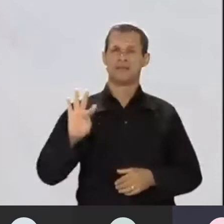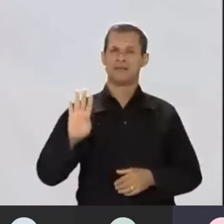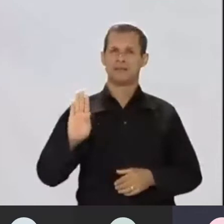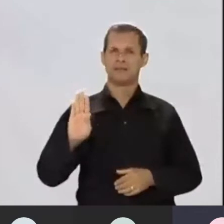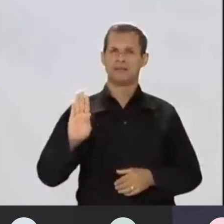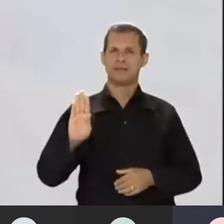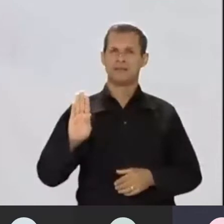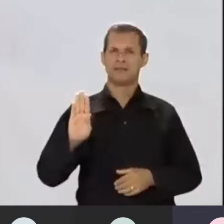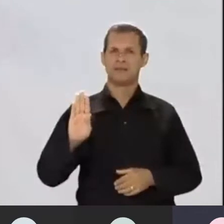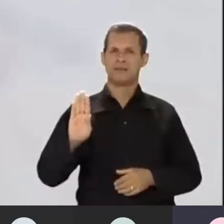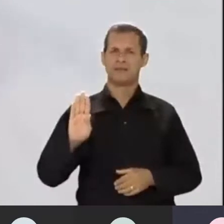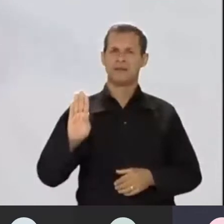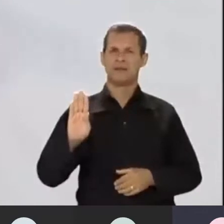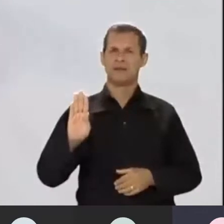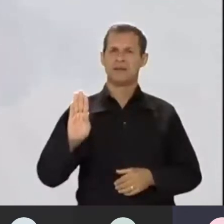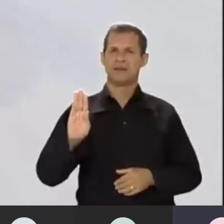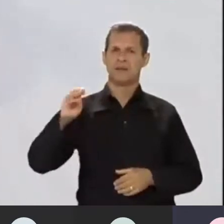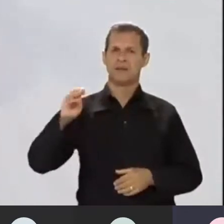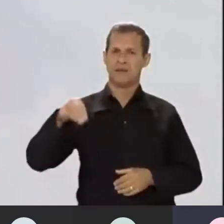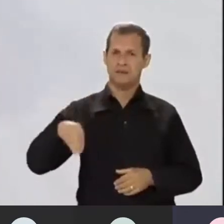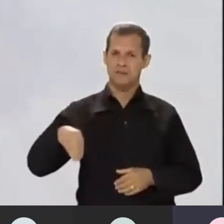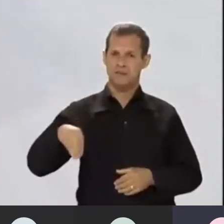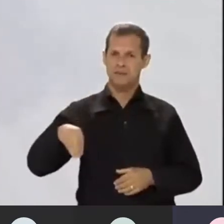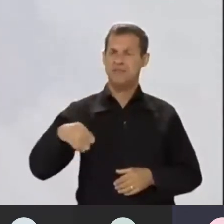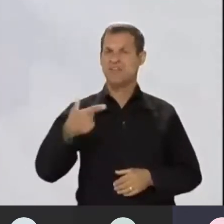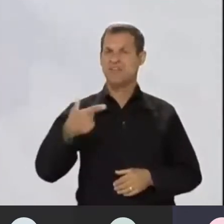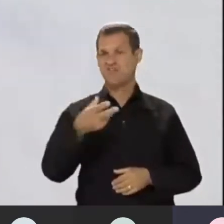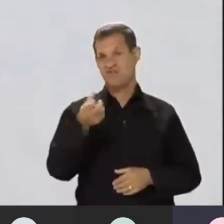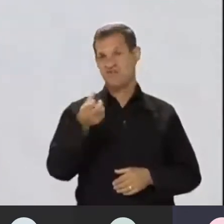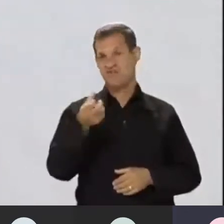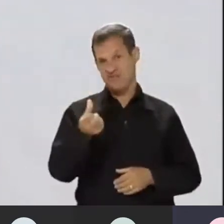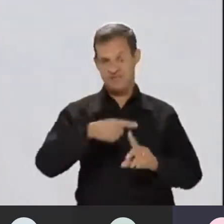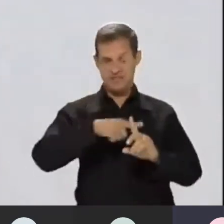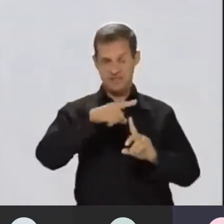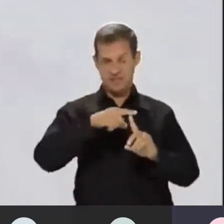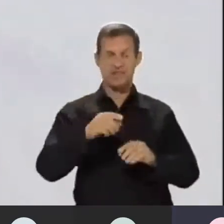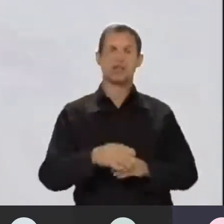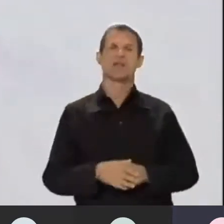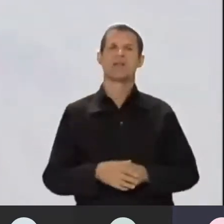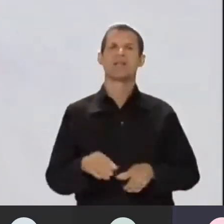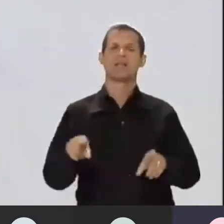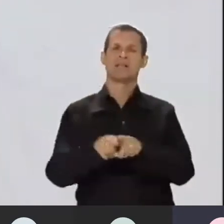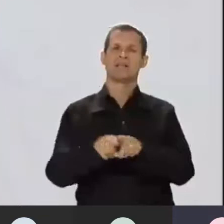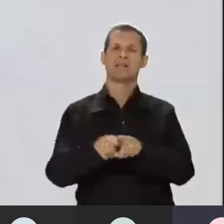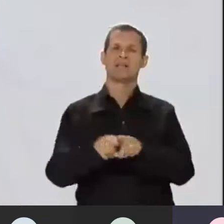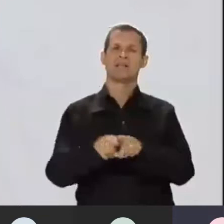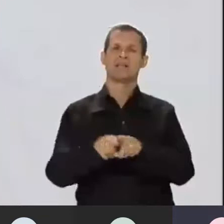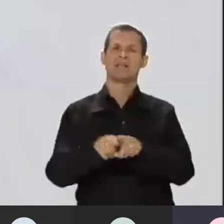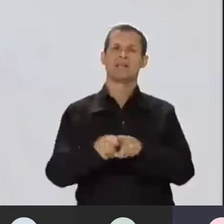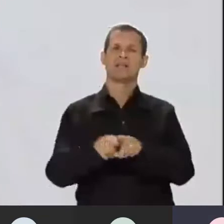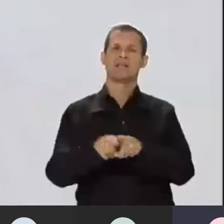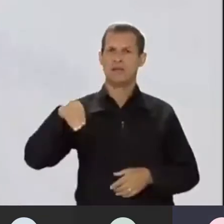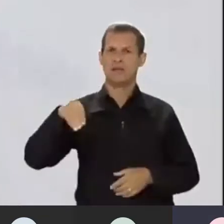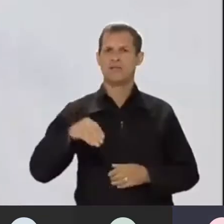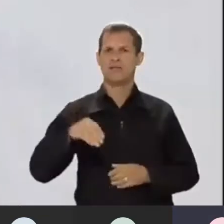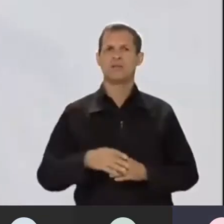temperatura mínima, tá? A média delas, 26 graus Celsius, e uma temperatura